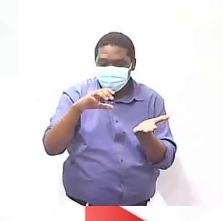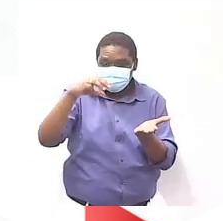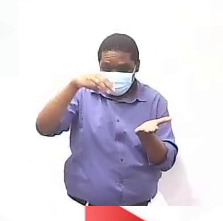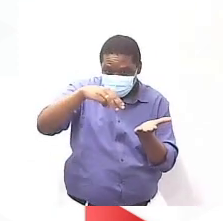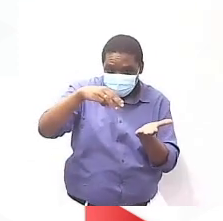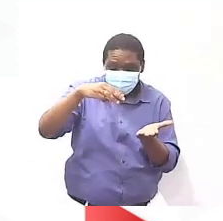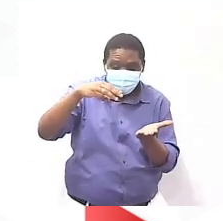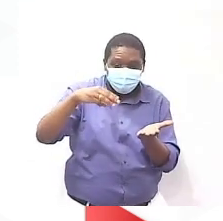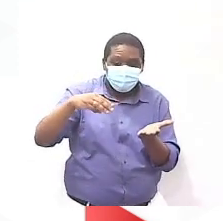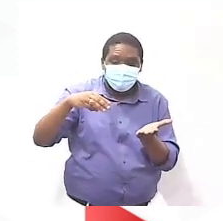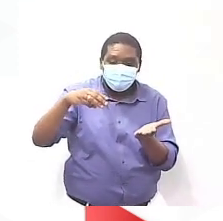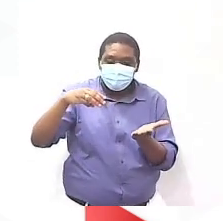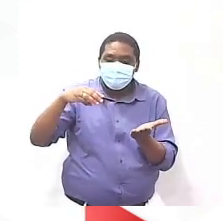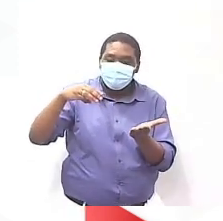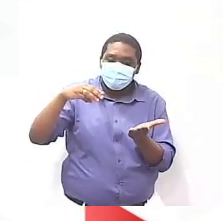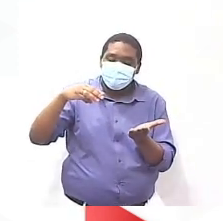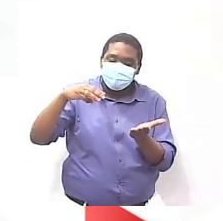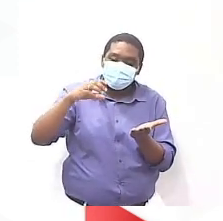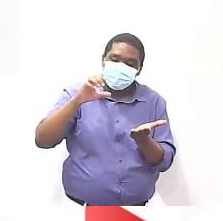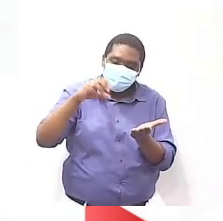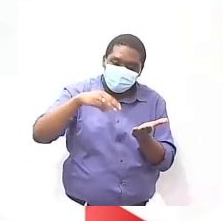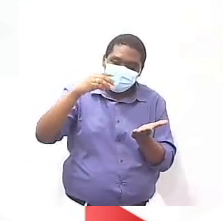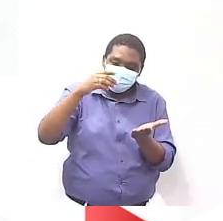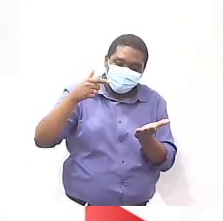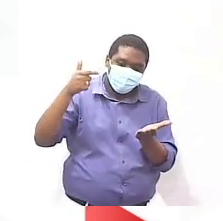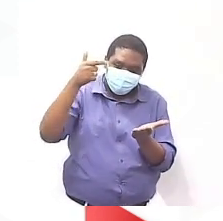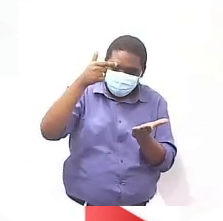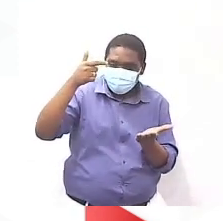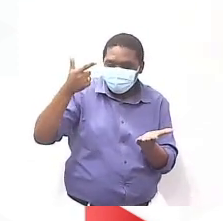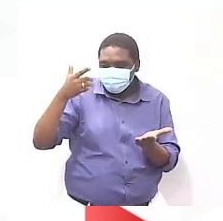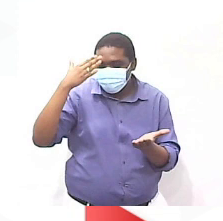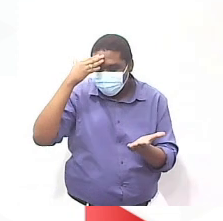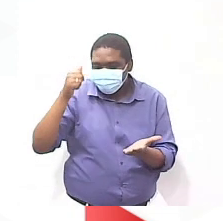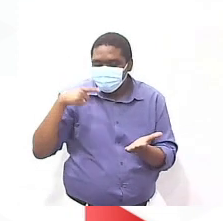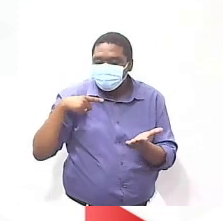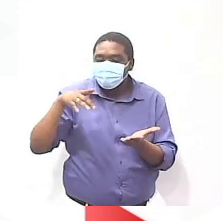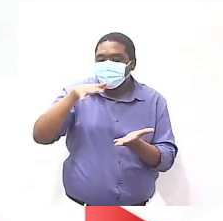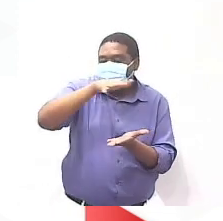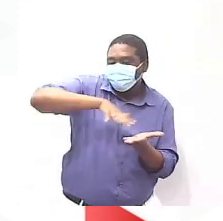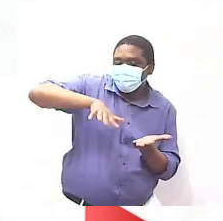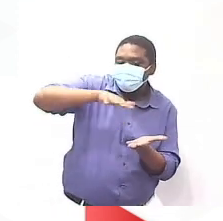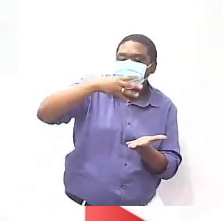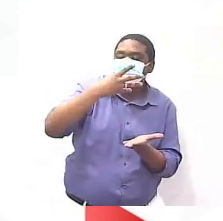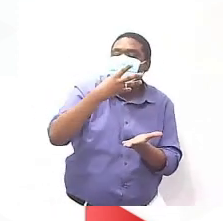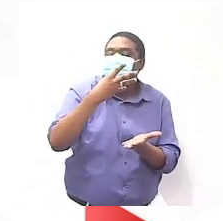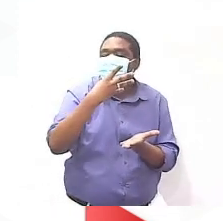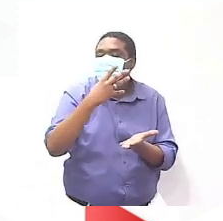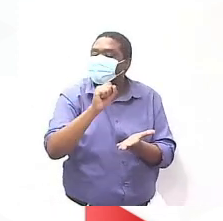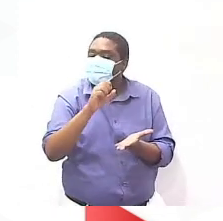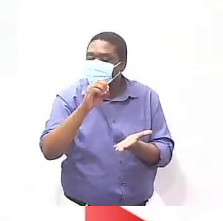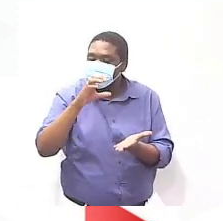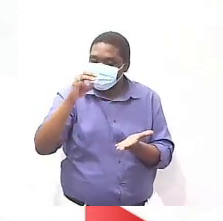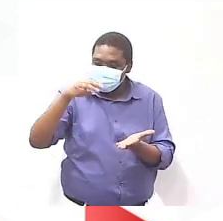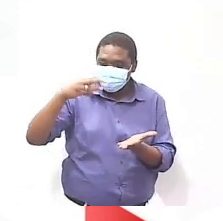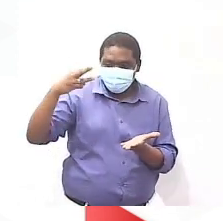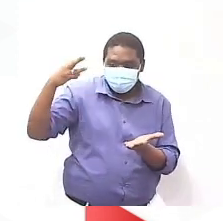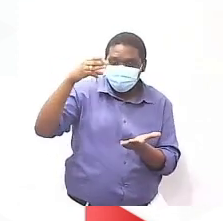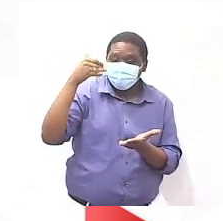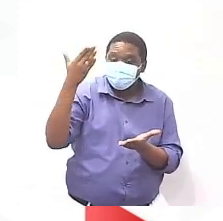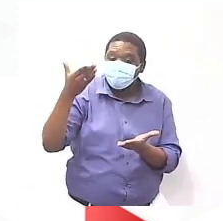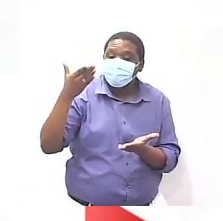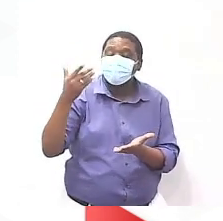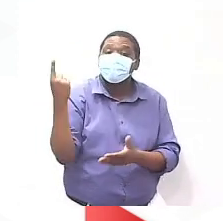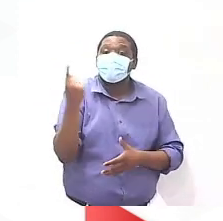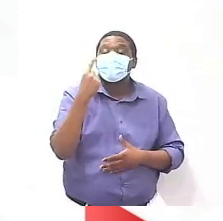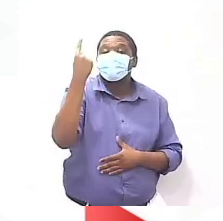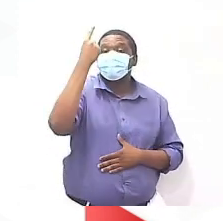Ele possui 120 centímetros de base, sabendo que o volume desse bloco é 480 centímetros cúbicos, qual é